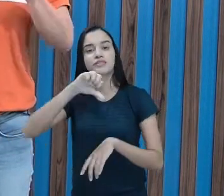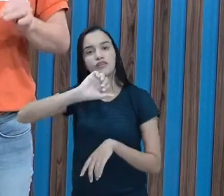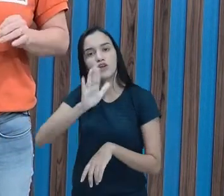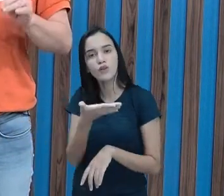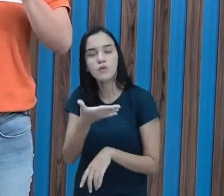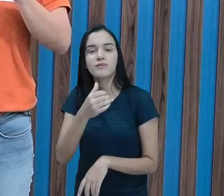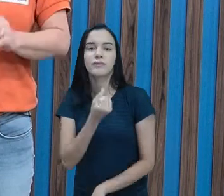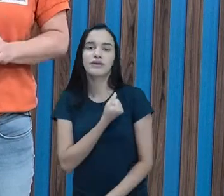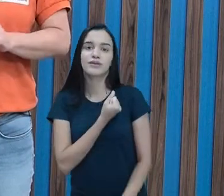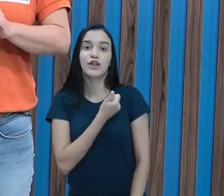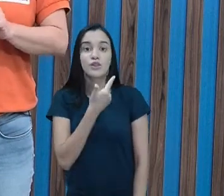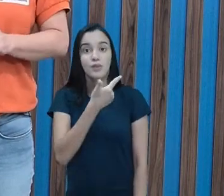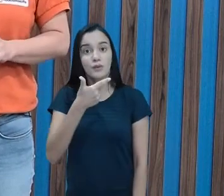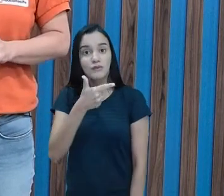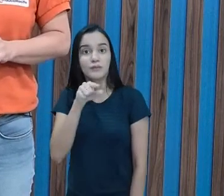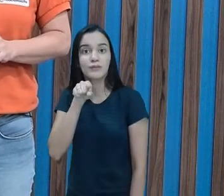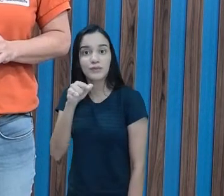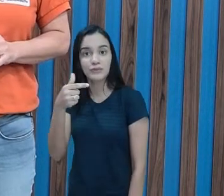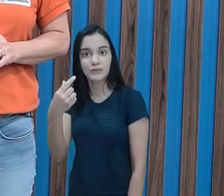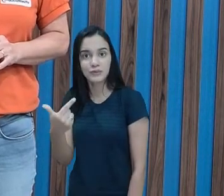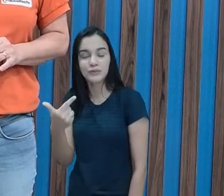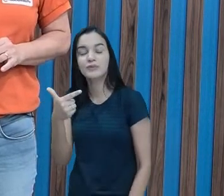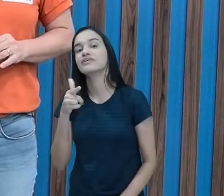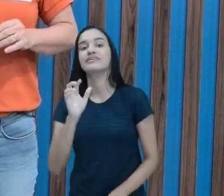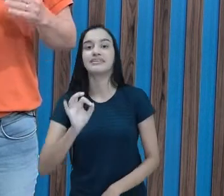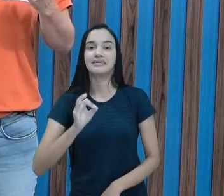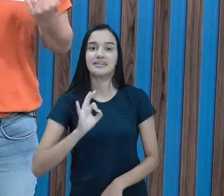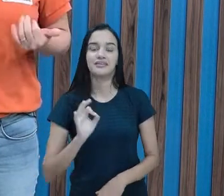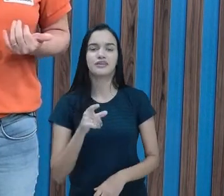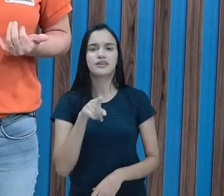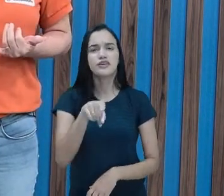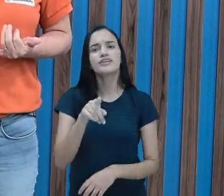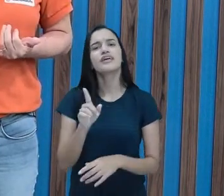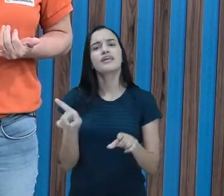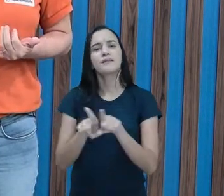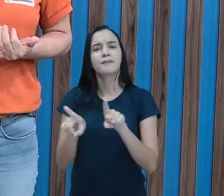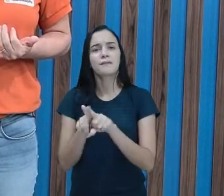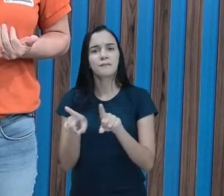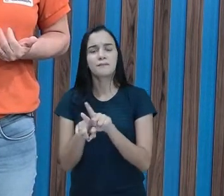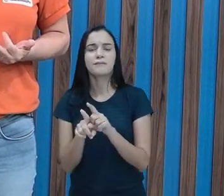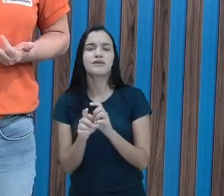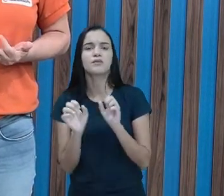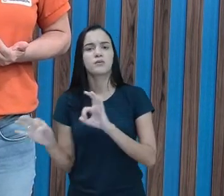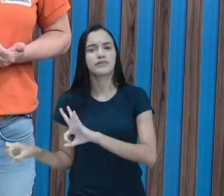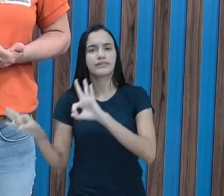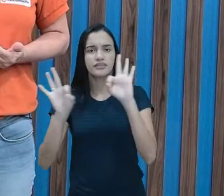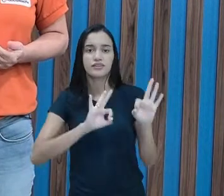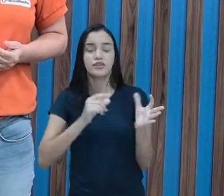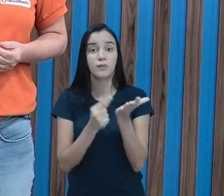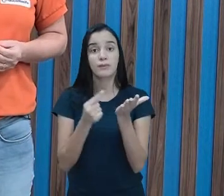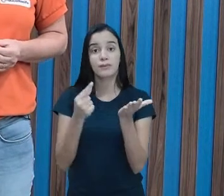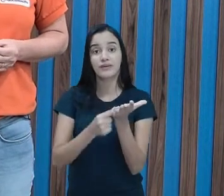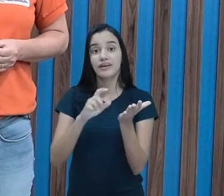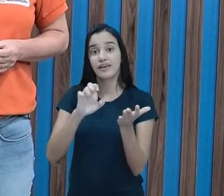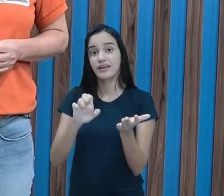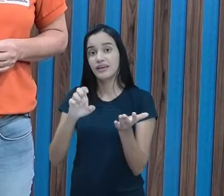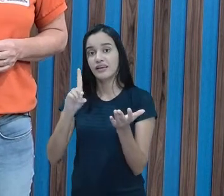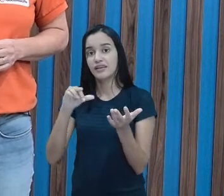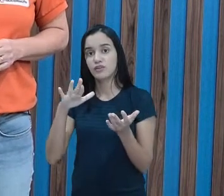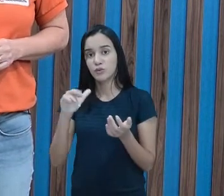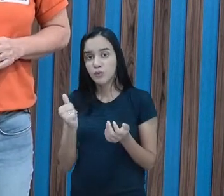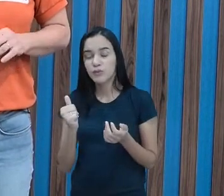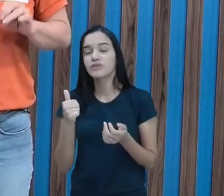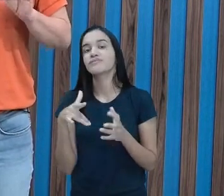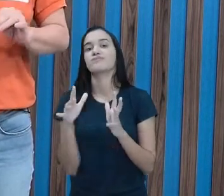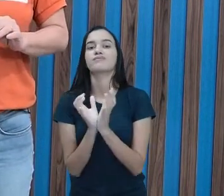canal 22.2, tá certo? E você também pode assistir as nossas aulas através do aplicativo Educa